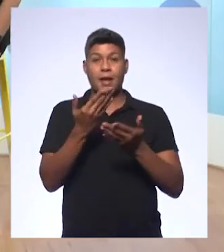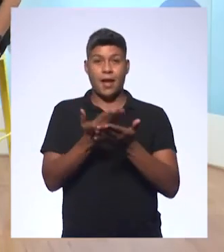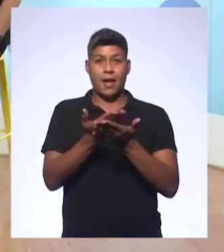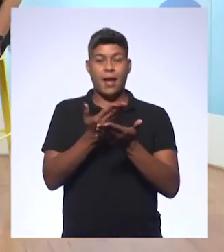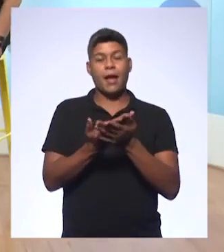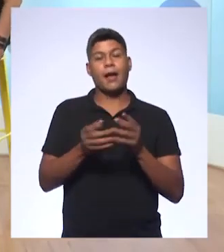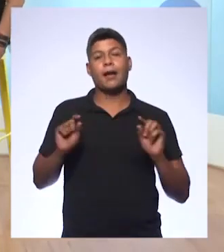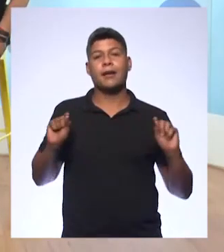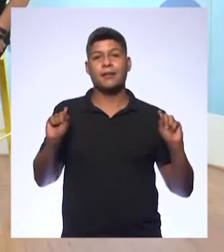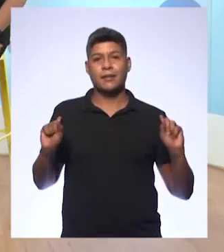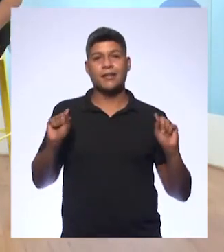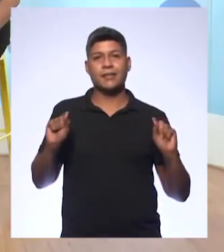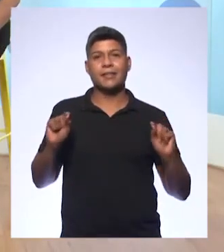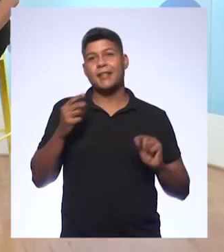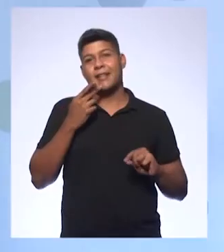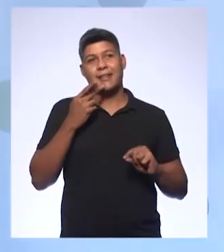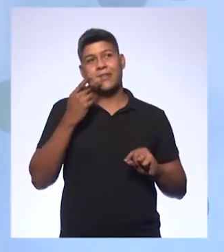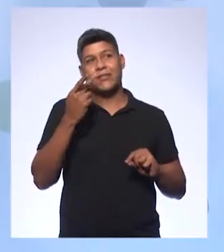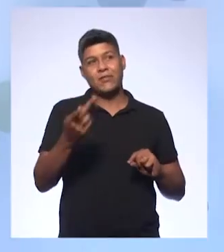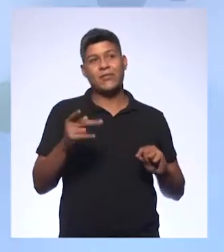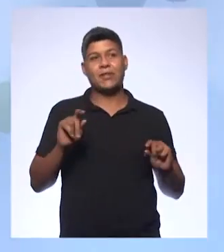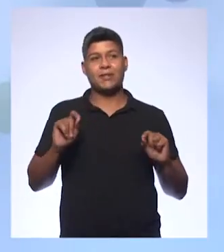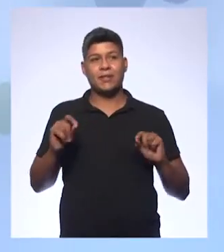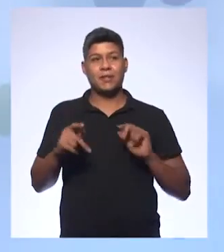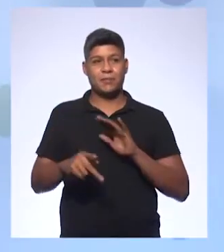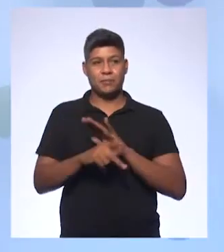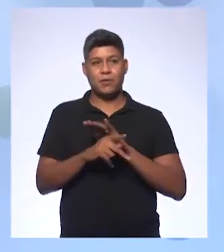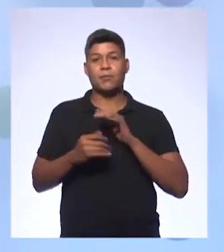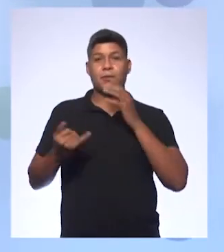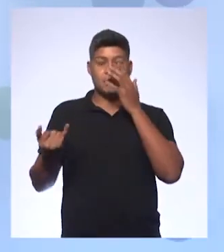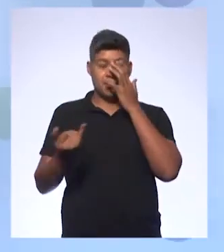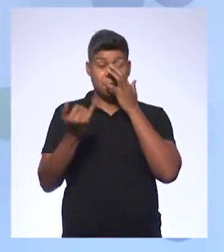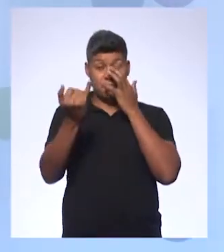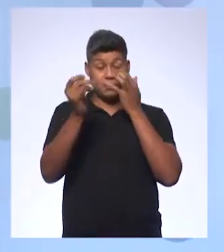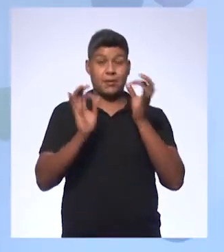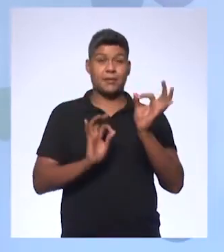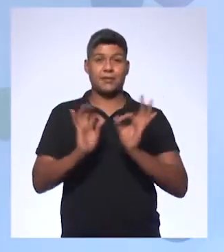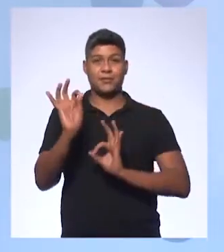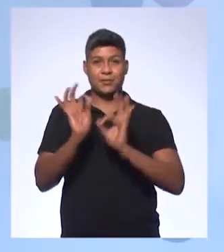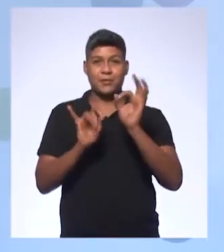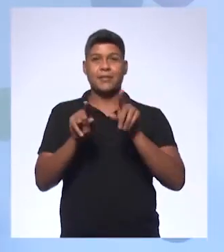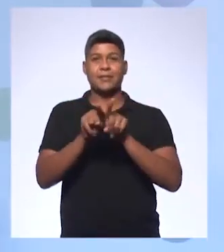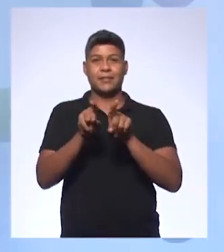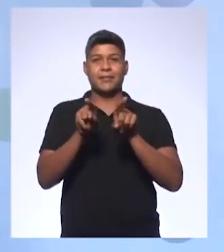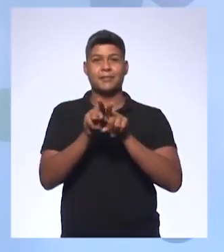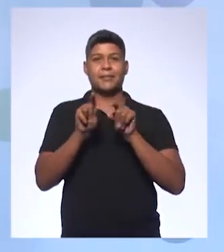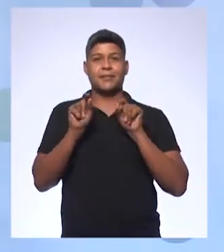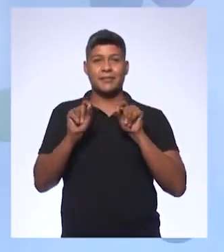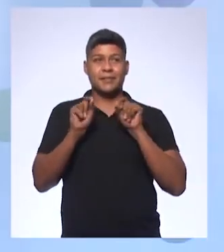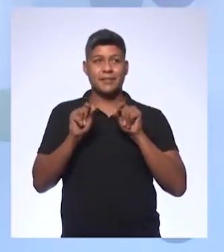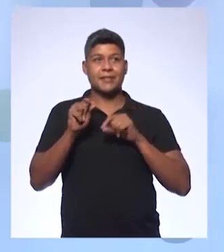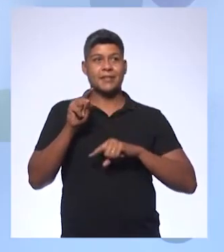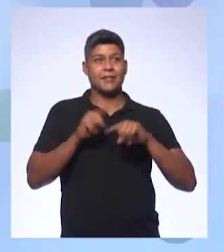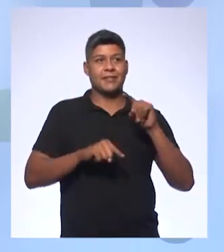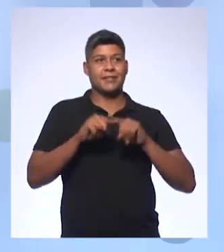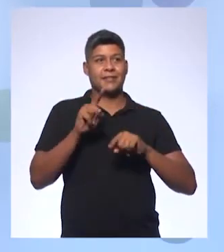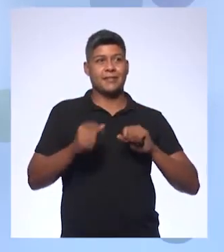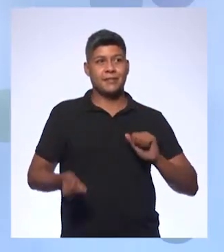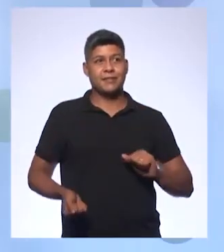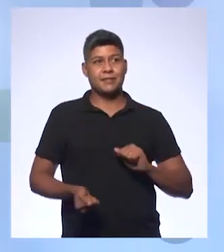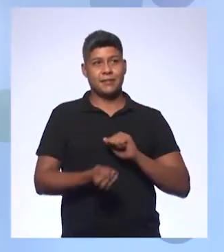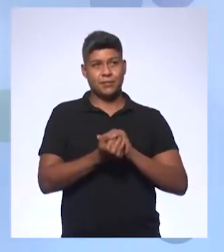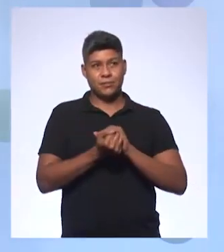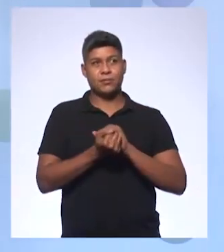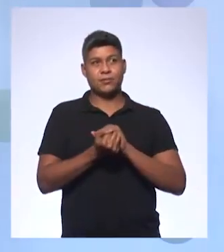pouco disso, né? Ela fala sobre questões importantes, estruturais, mas também traz um elemento que juntos,